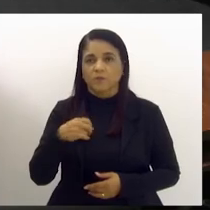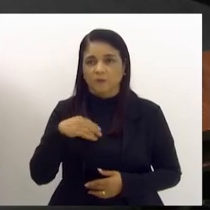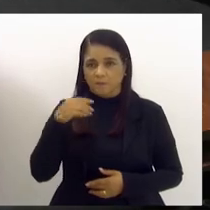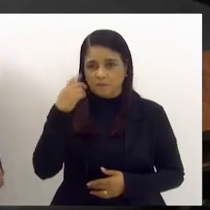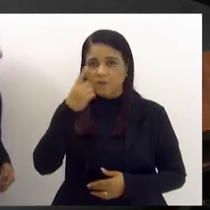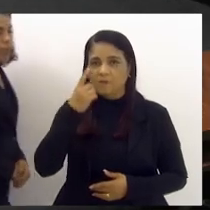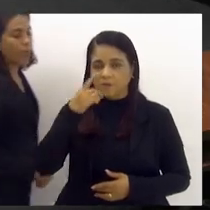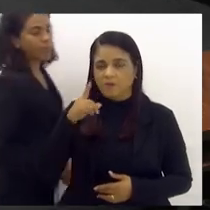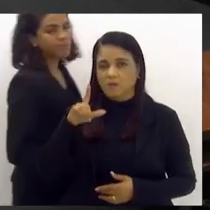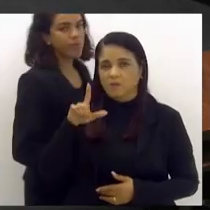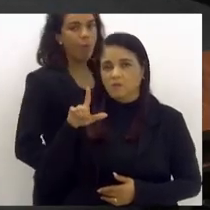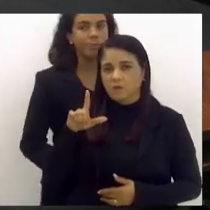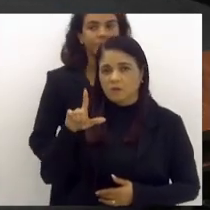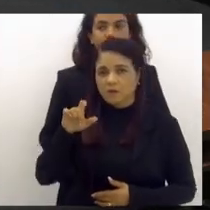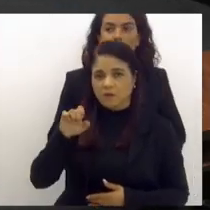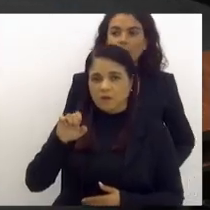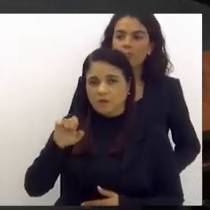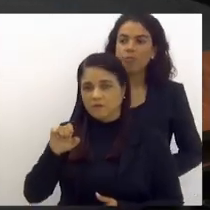Deputado Daniel Librelon.